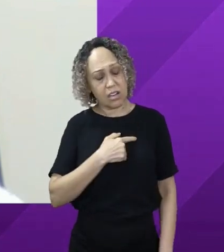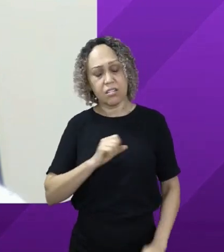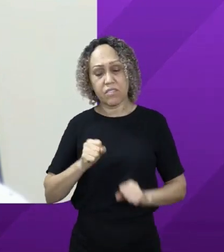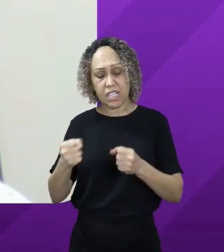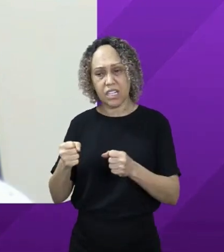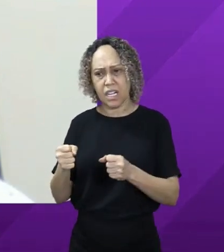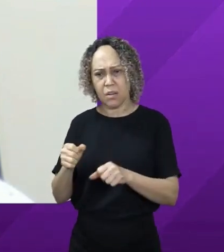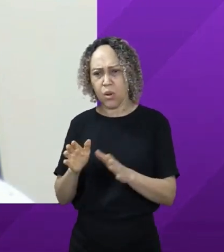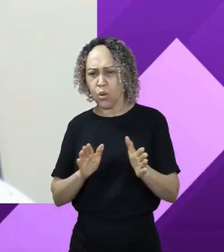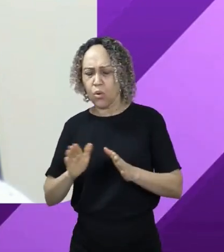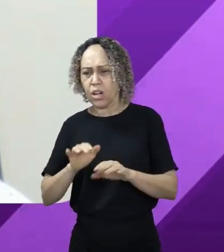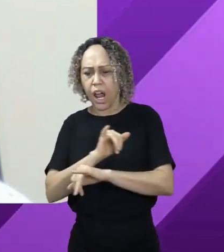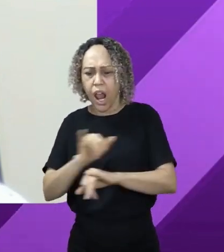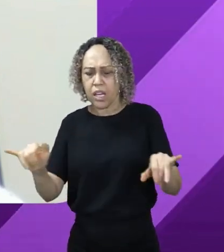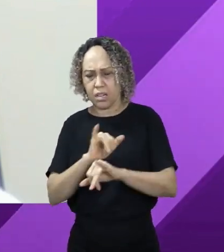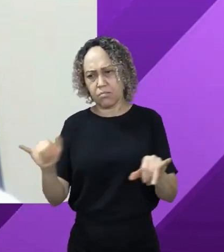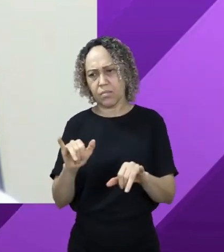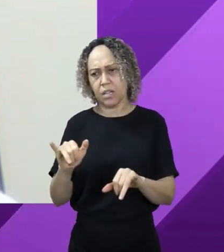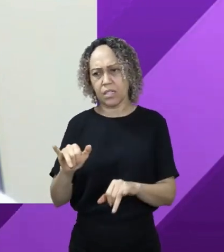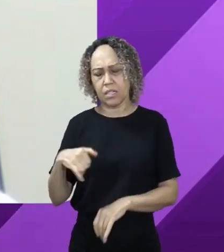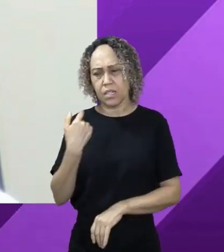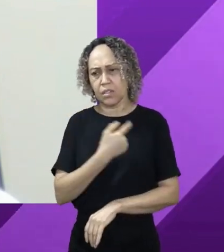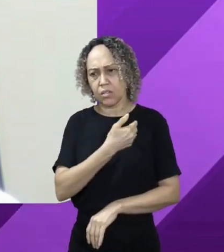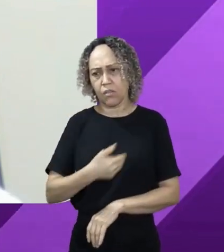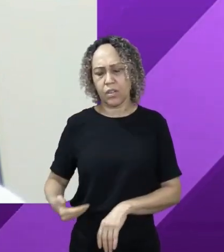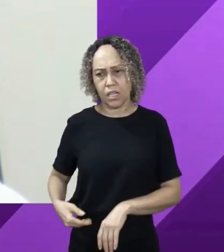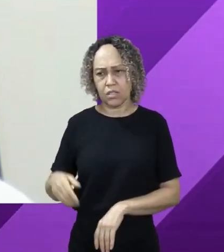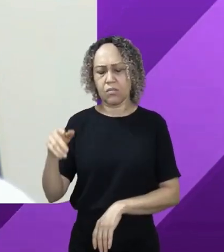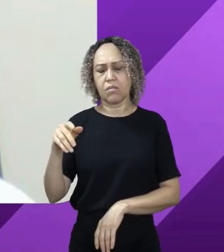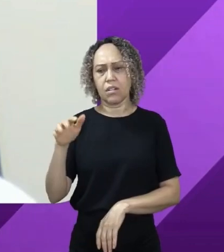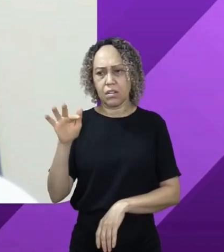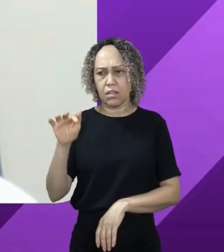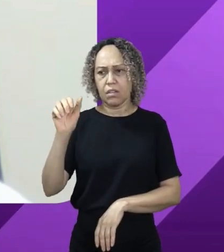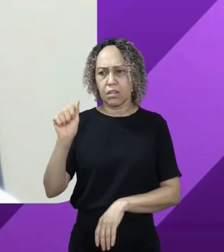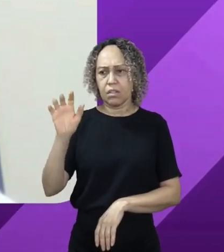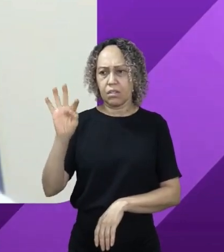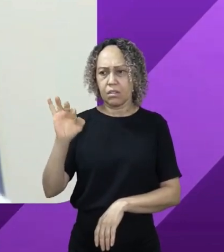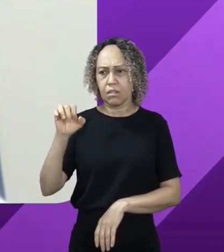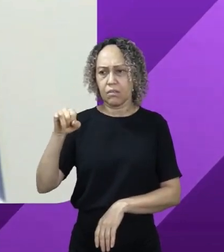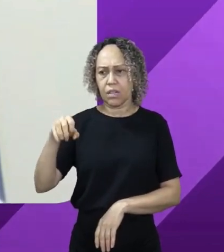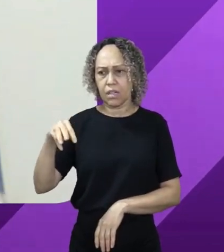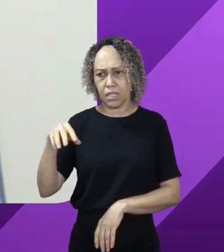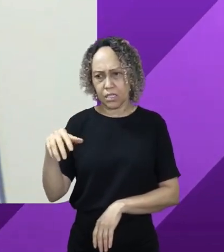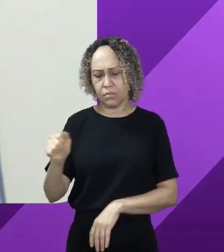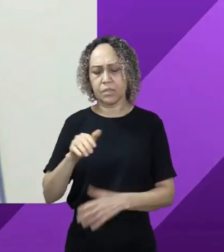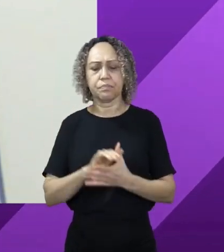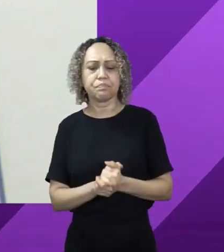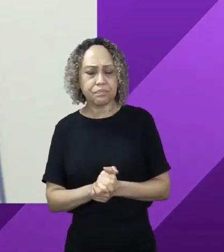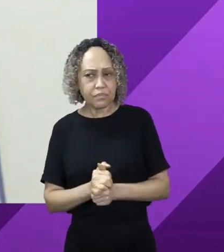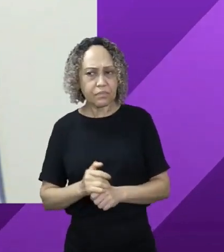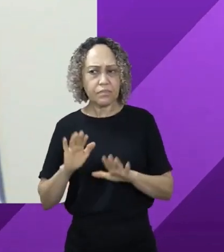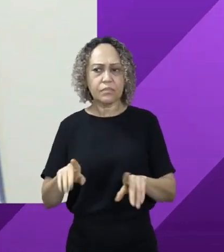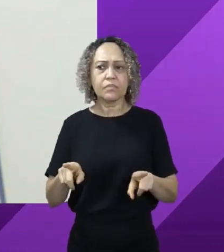A governadora Fátima foi candidata a prefeita de Natal 4 vezes, e não conseguiu vencer as eleições, venceu para o Senado, né, foi